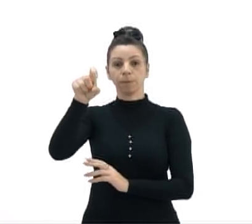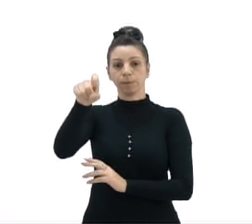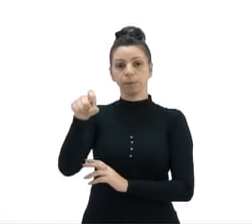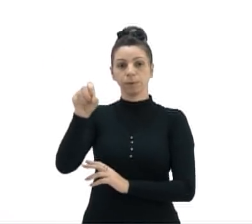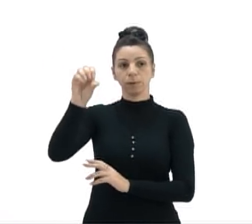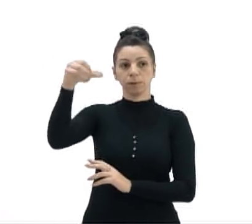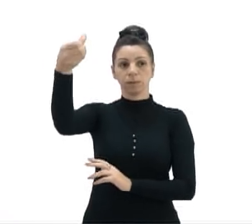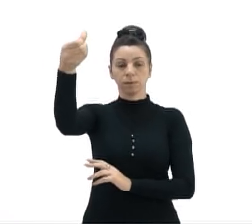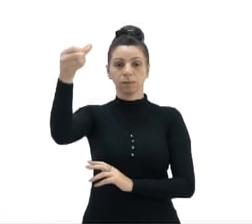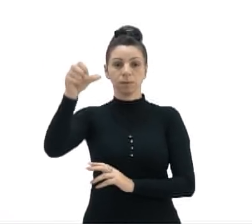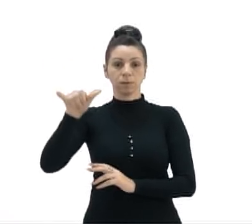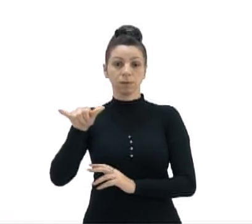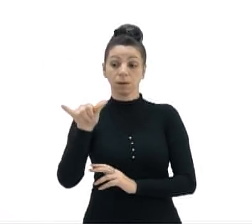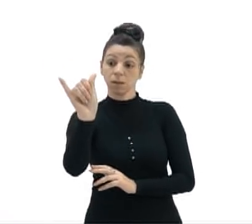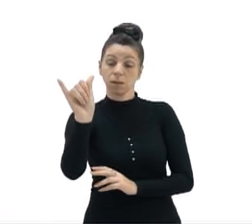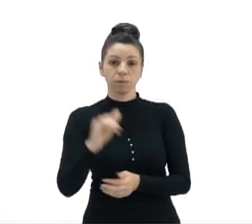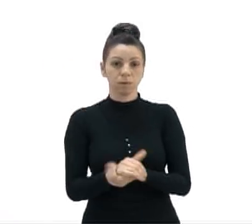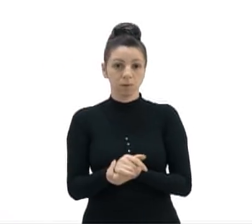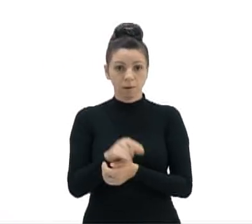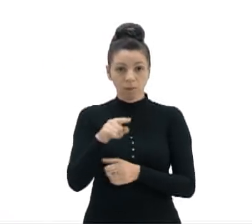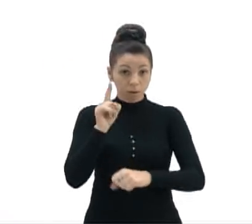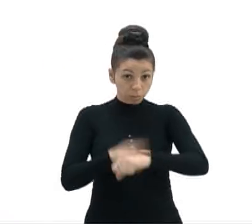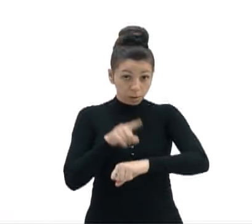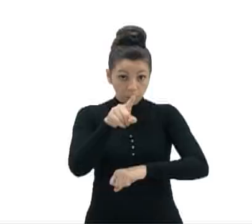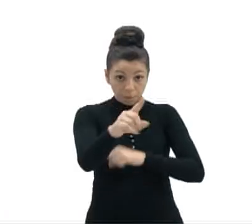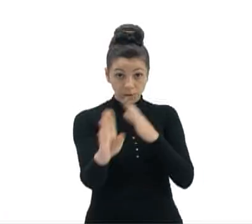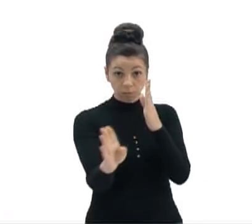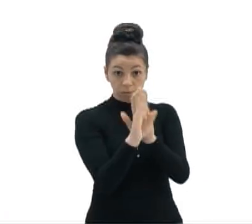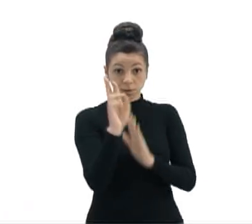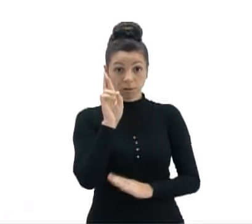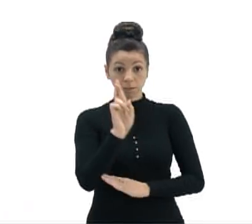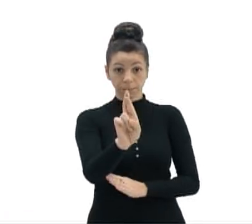um tempo para vocês recordarem e poderem resolver.